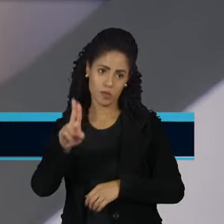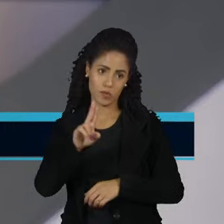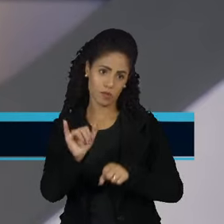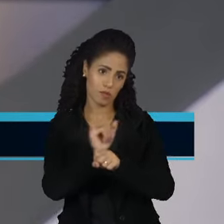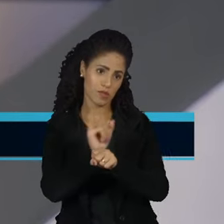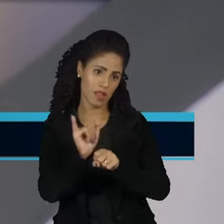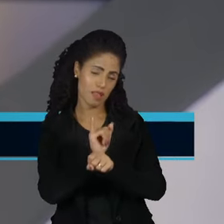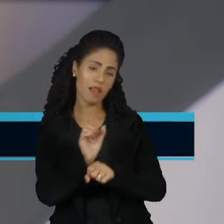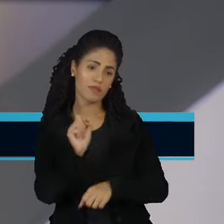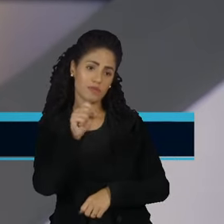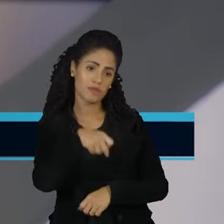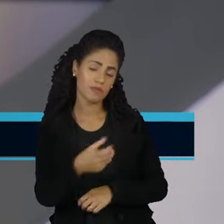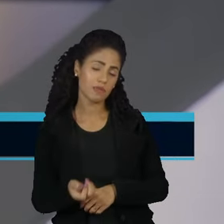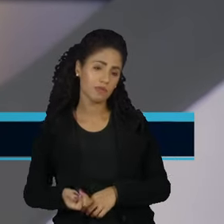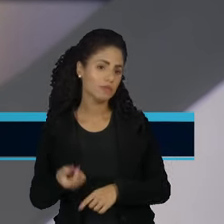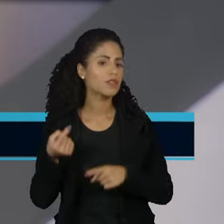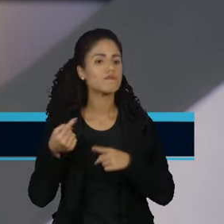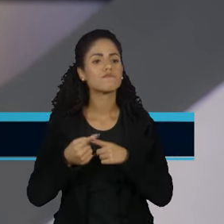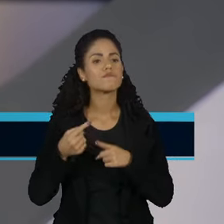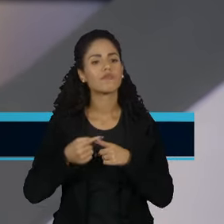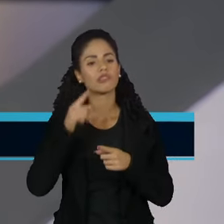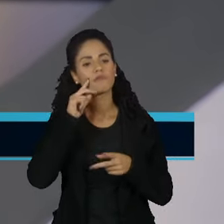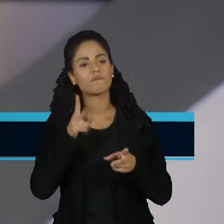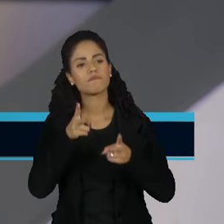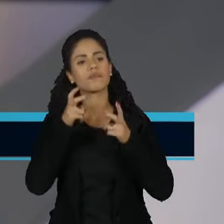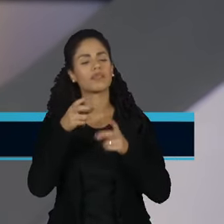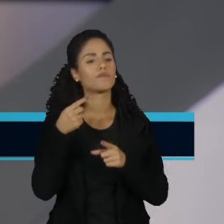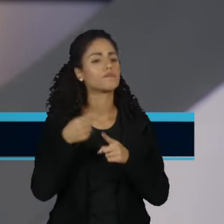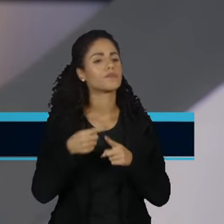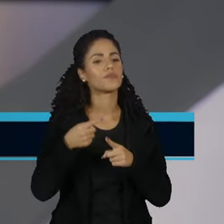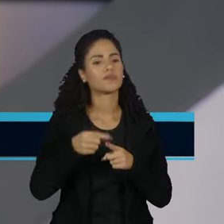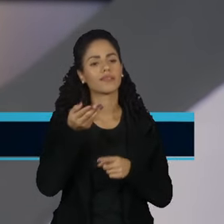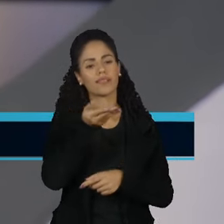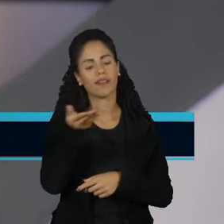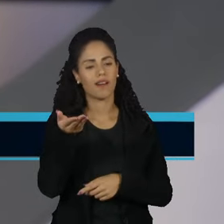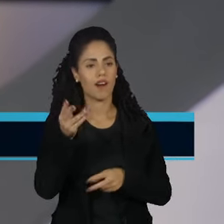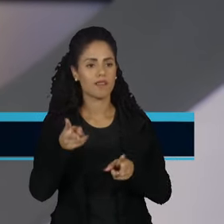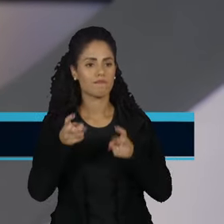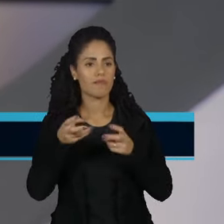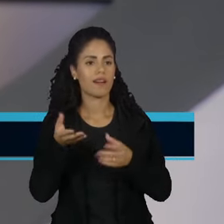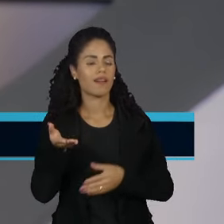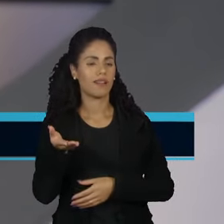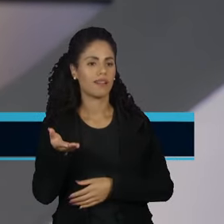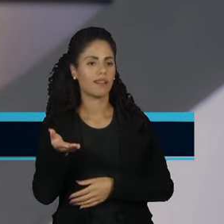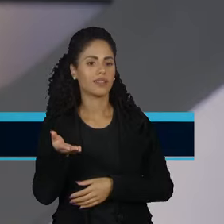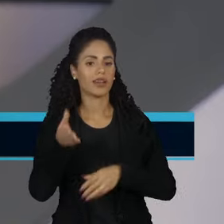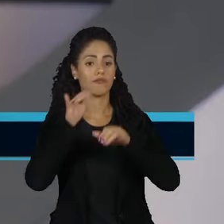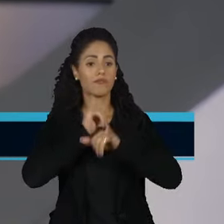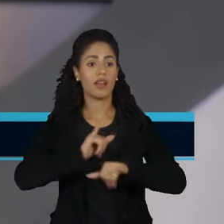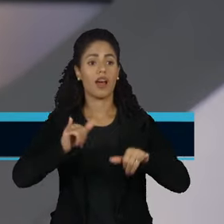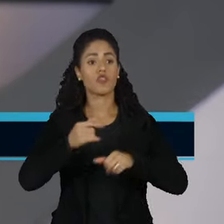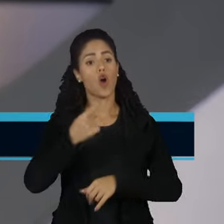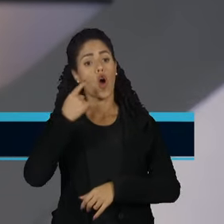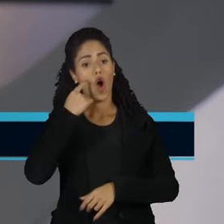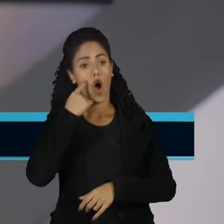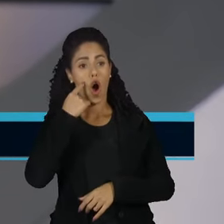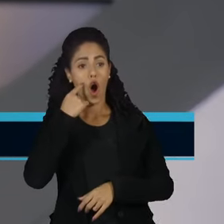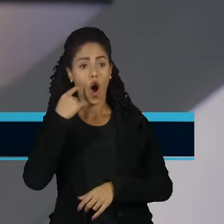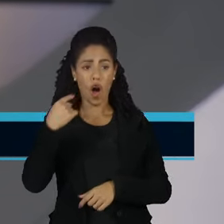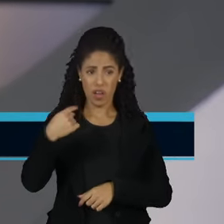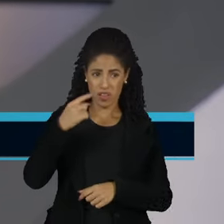das suas estratégias. Ela é muito bem sucedida quando ele está falando para o público de apoiadores